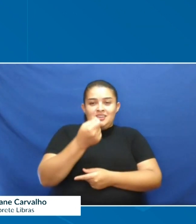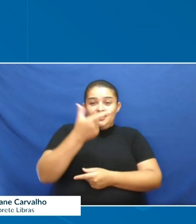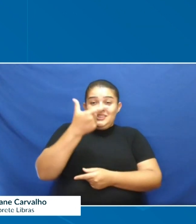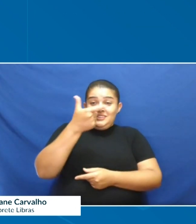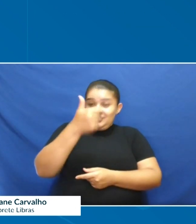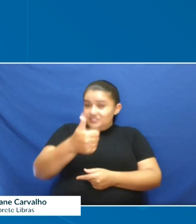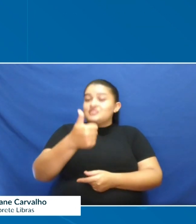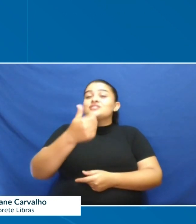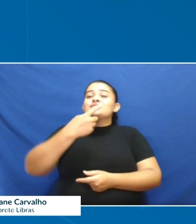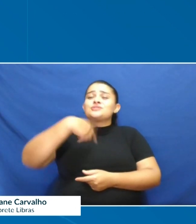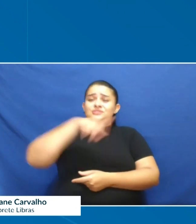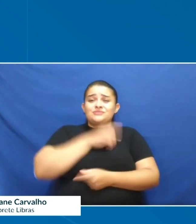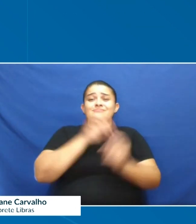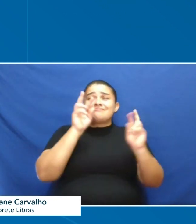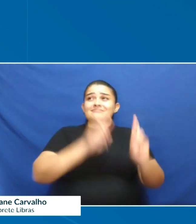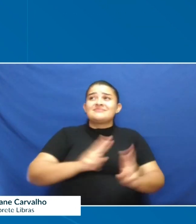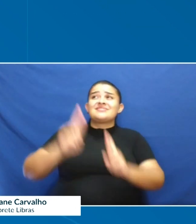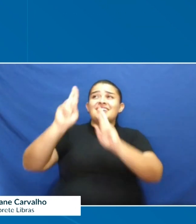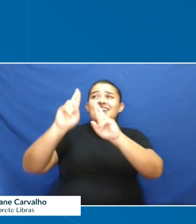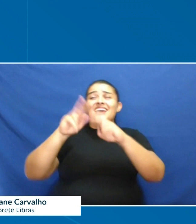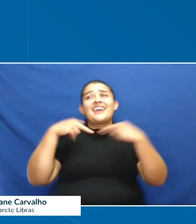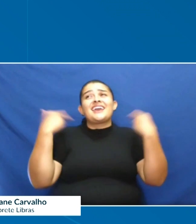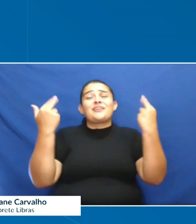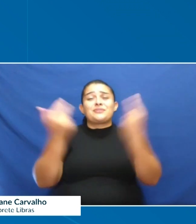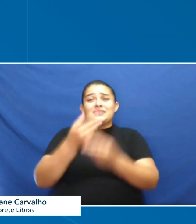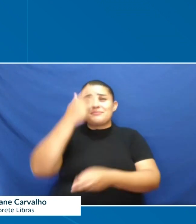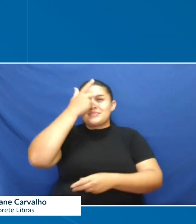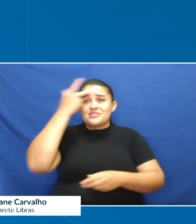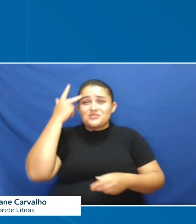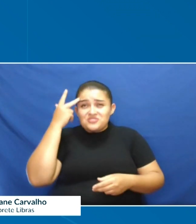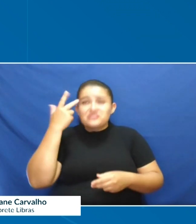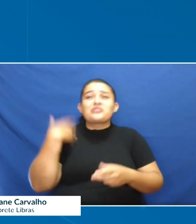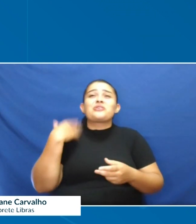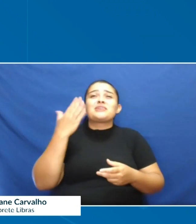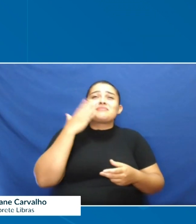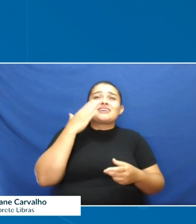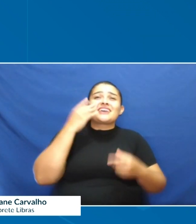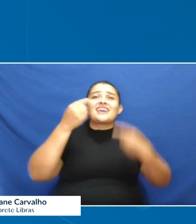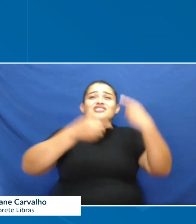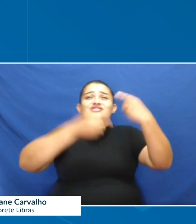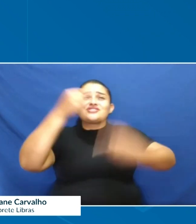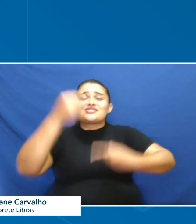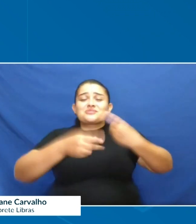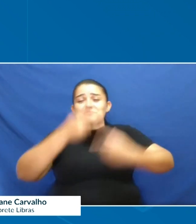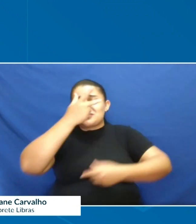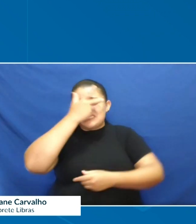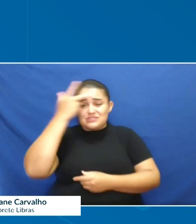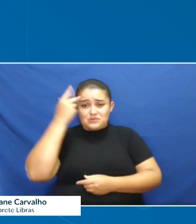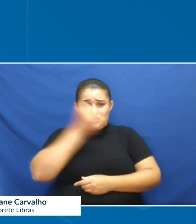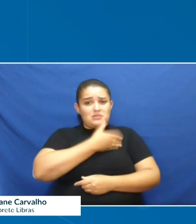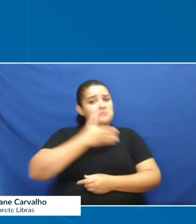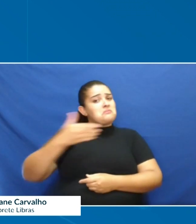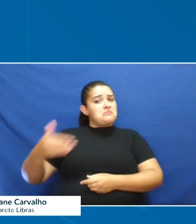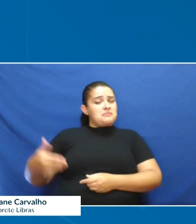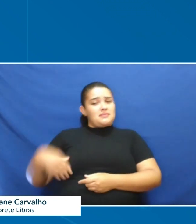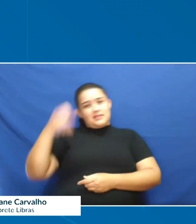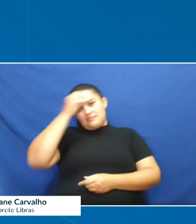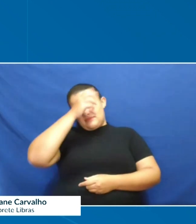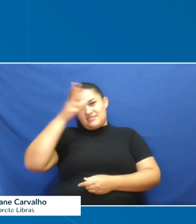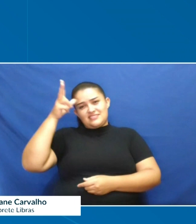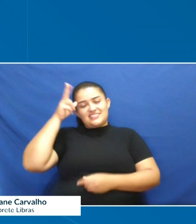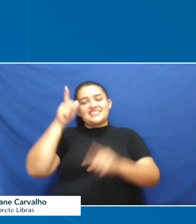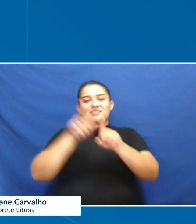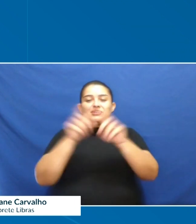que reunir cabeças aí, e não só as autoridades, né, as entidades de classe, a